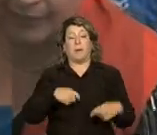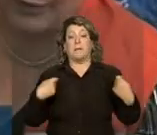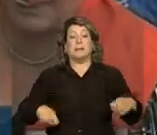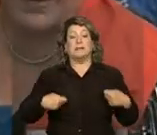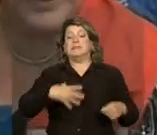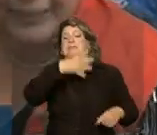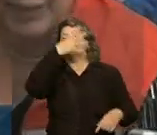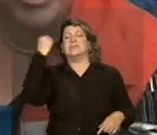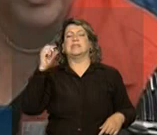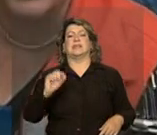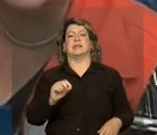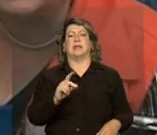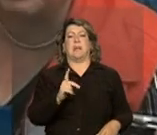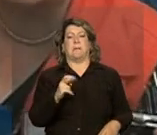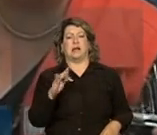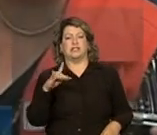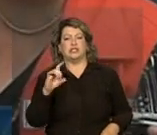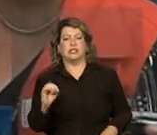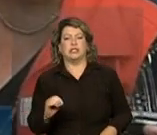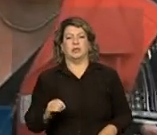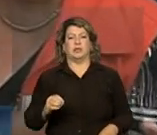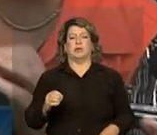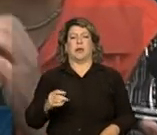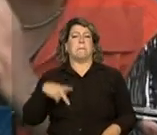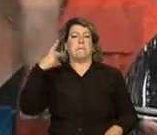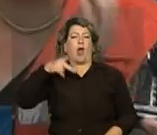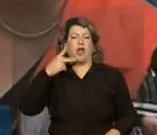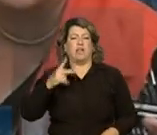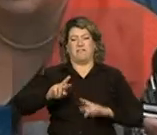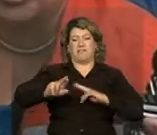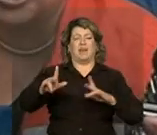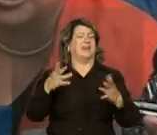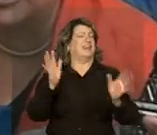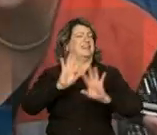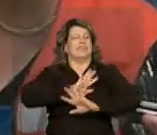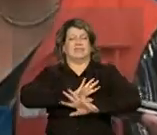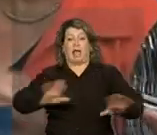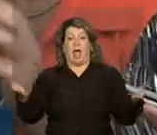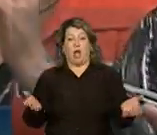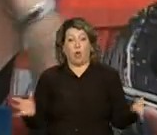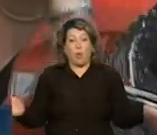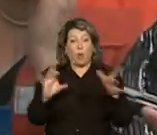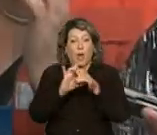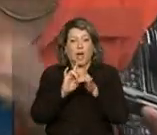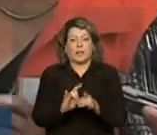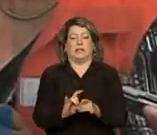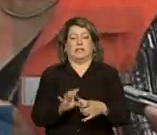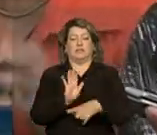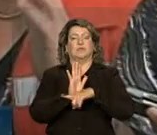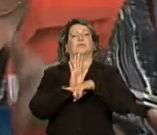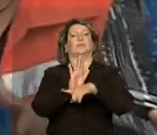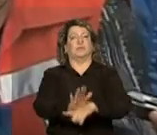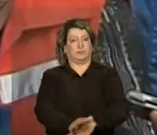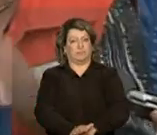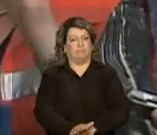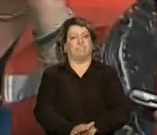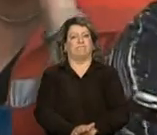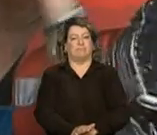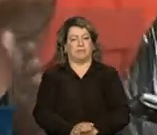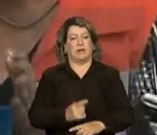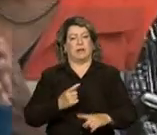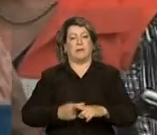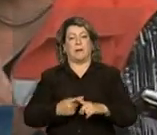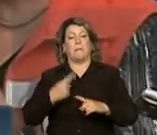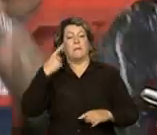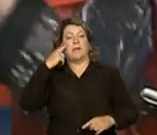esquecer que temos divergência política ou que somos de partidos distintos, ou enfim, que um torce